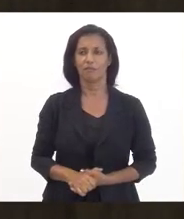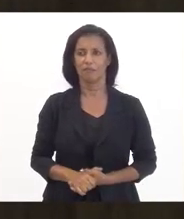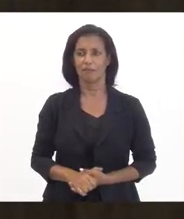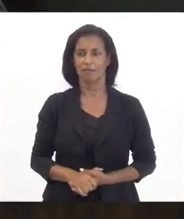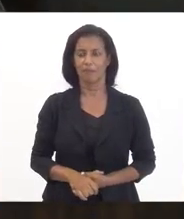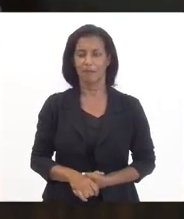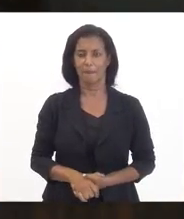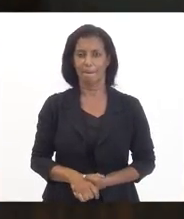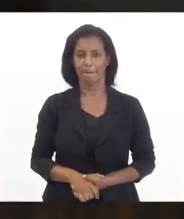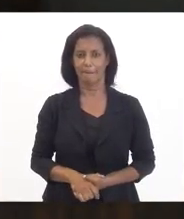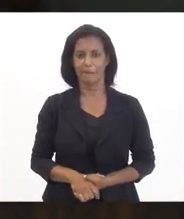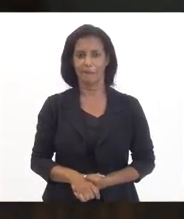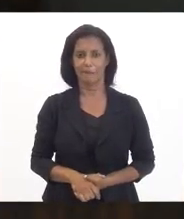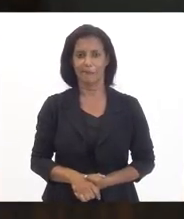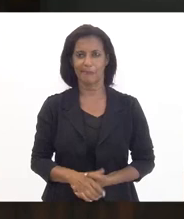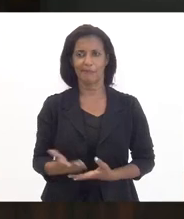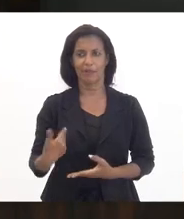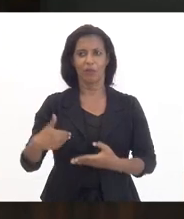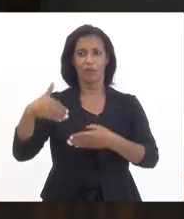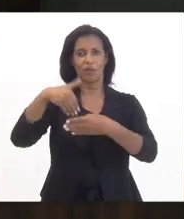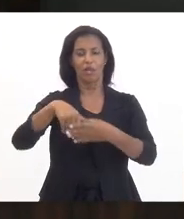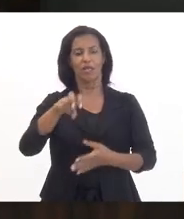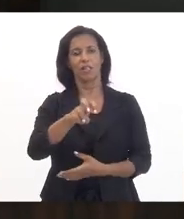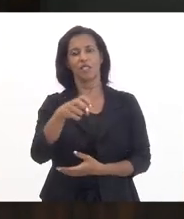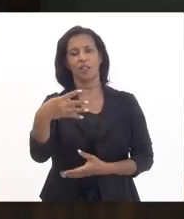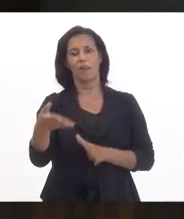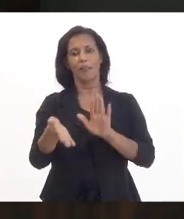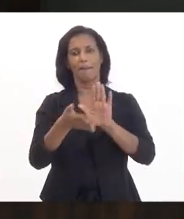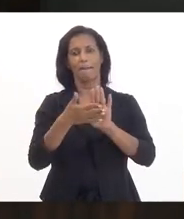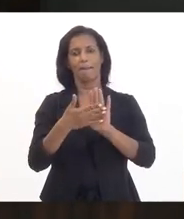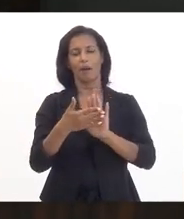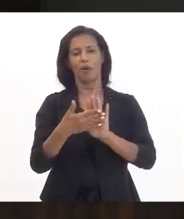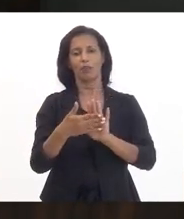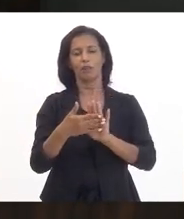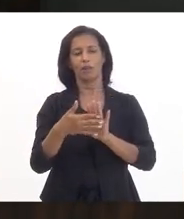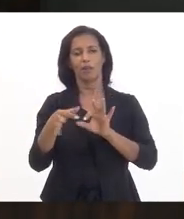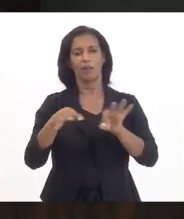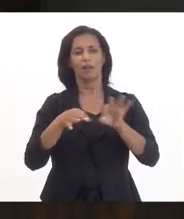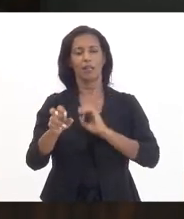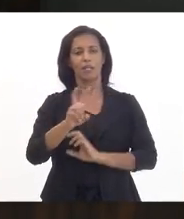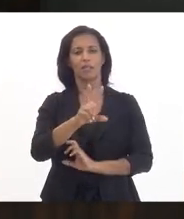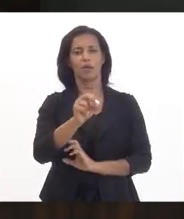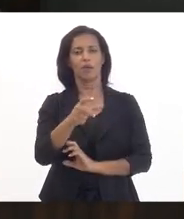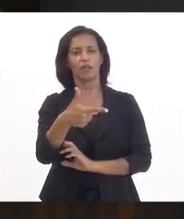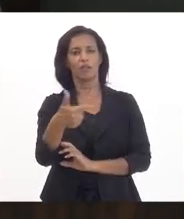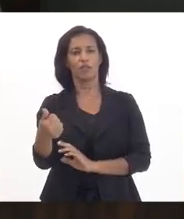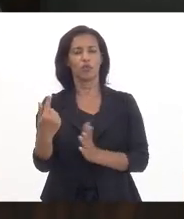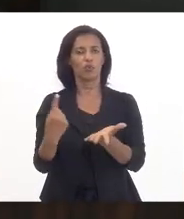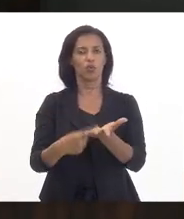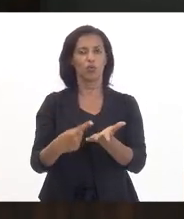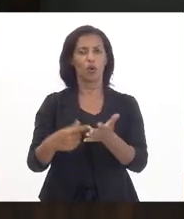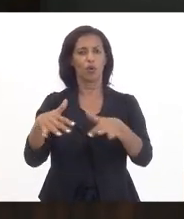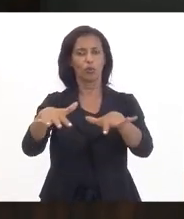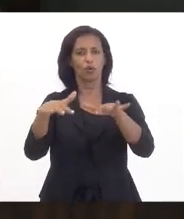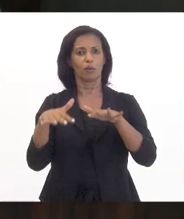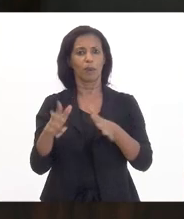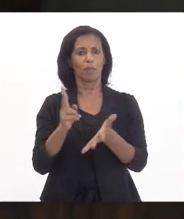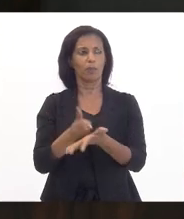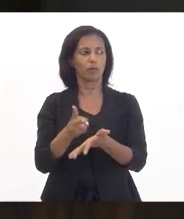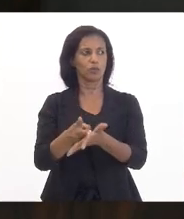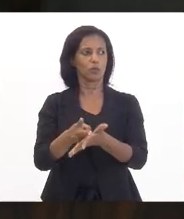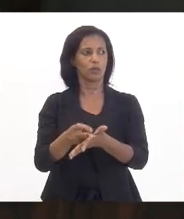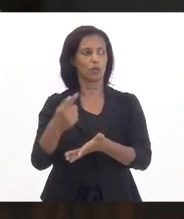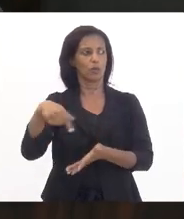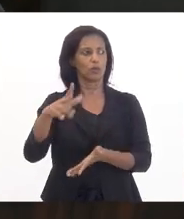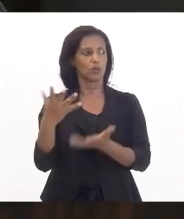Então, nós vamos votar o 54º da pauta, projeto de lei 50 de 2021, com um acordo no plenário pela manutenção. Os senhores que